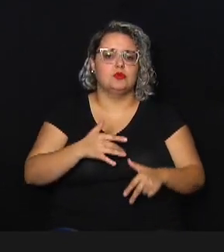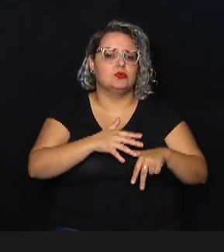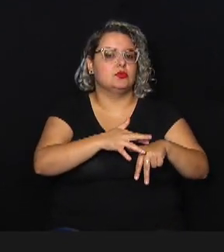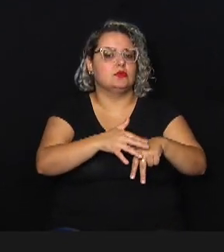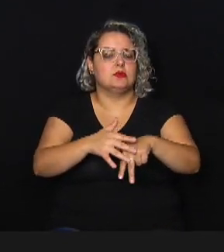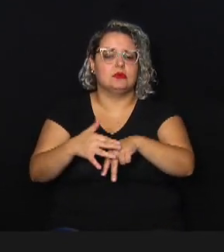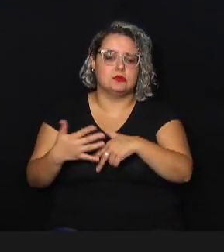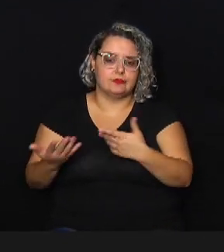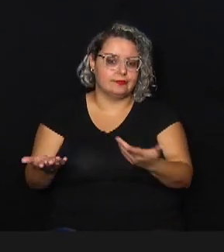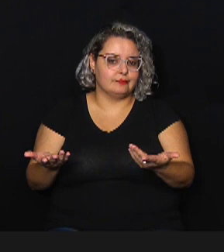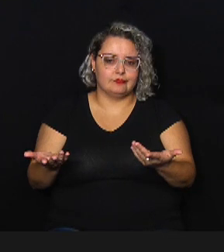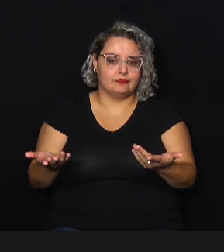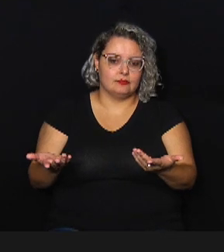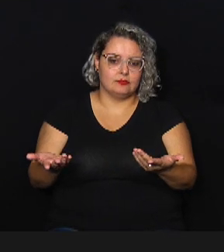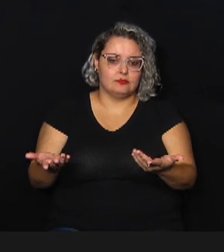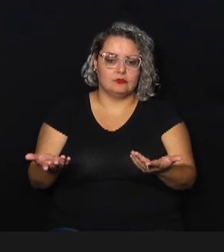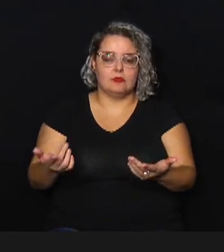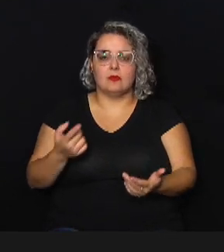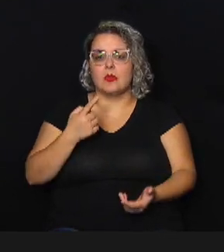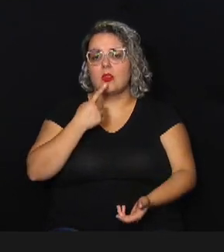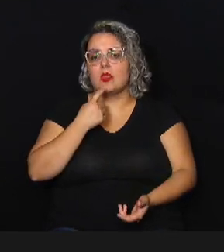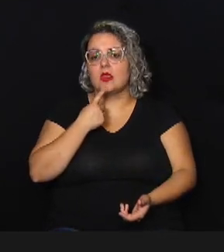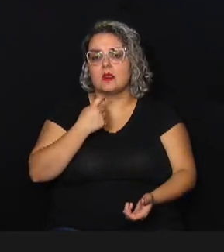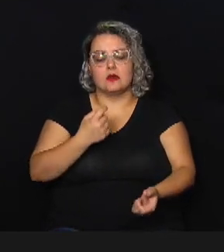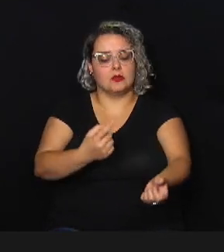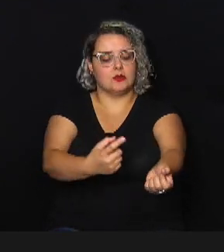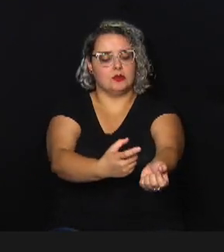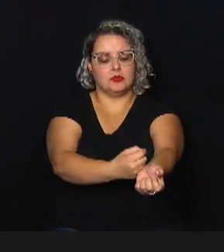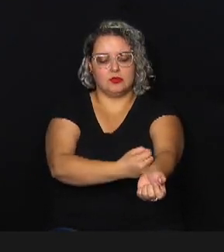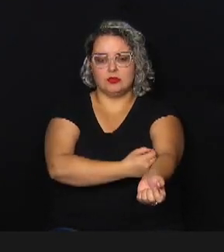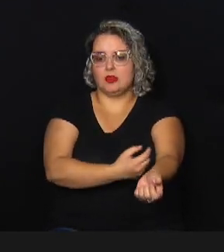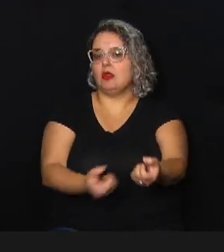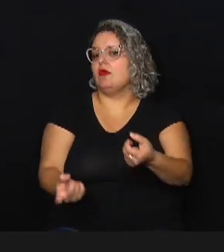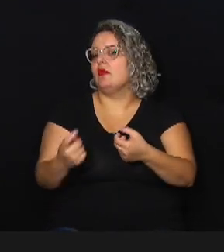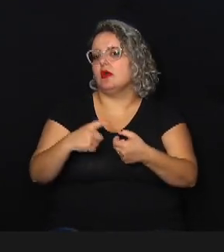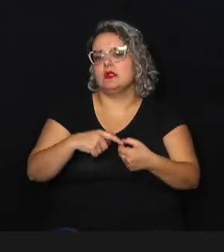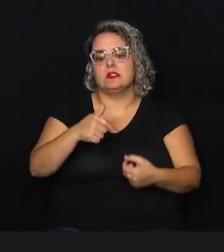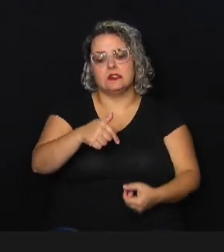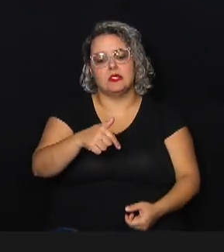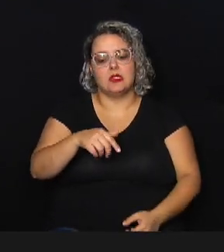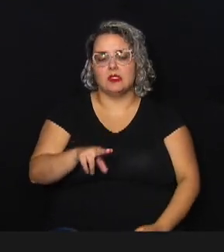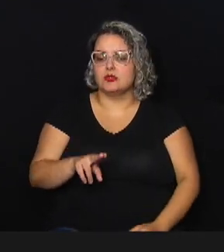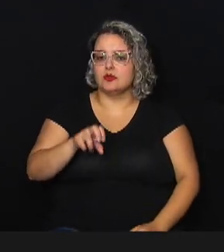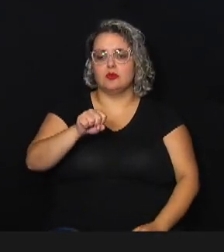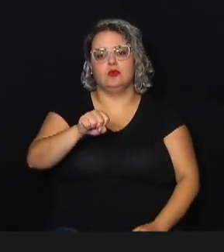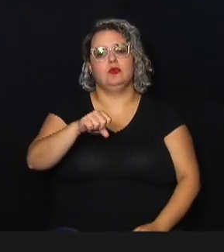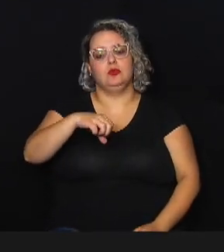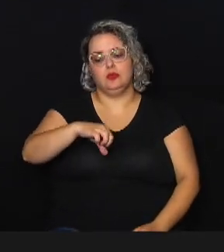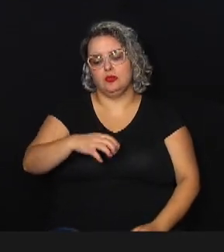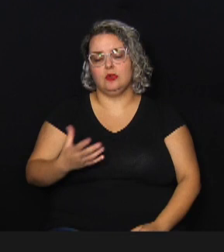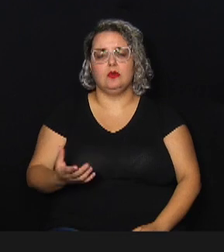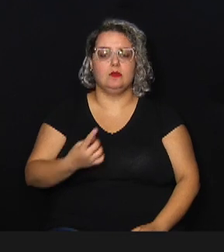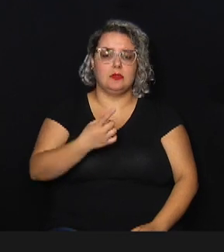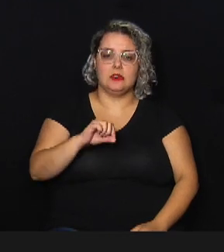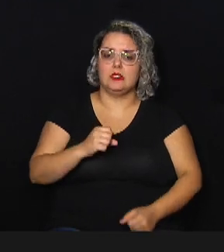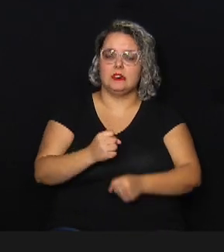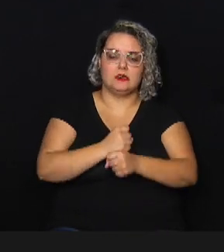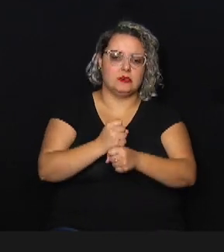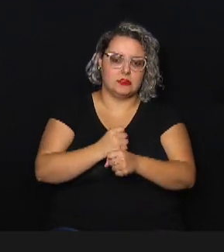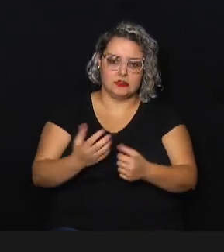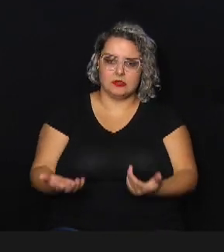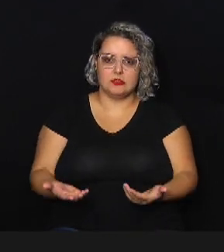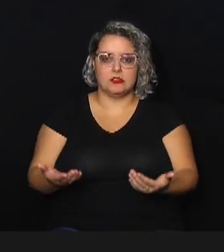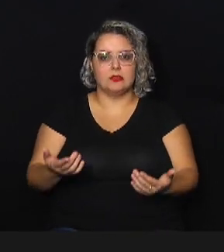onde a leucemia reaparece depois de 7, 8, 10 anos, a gente não consegue,